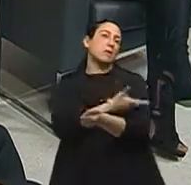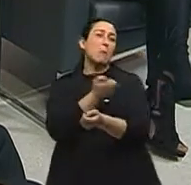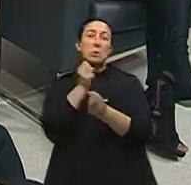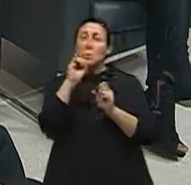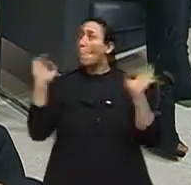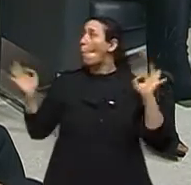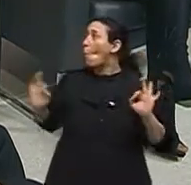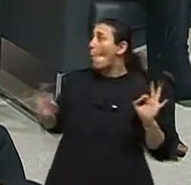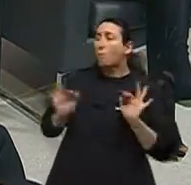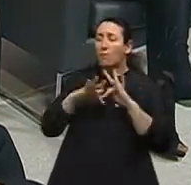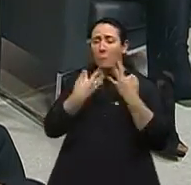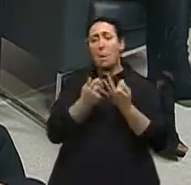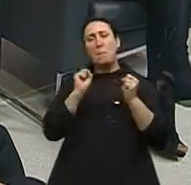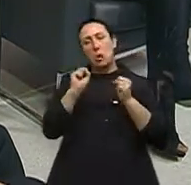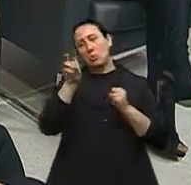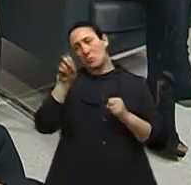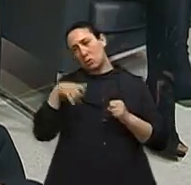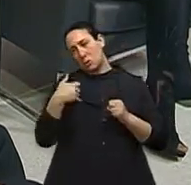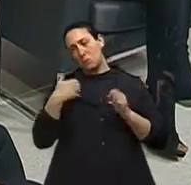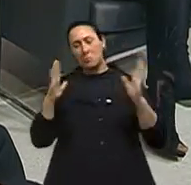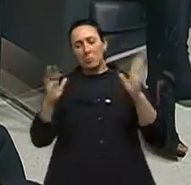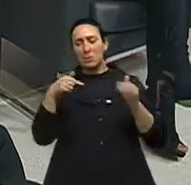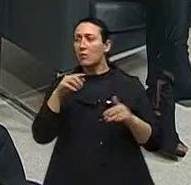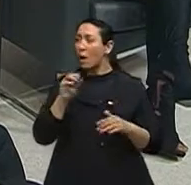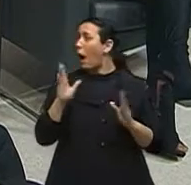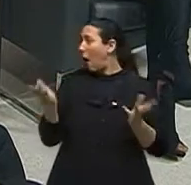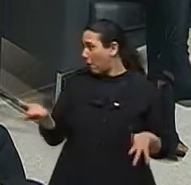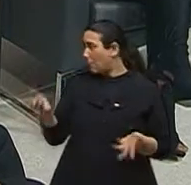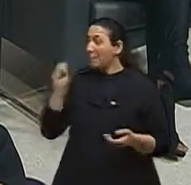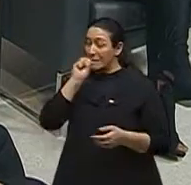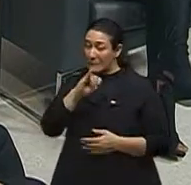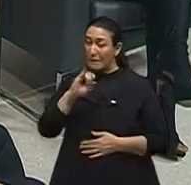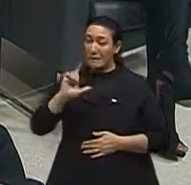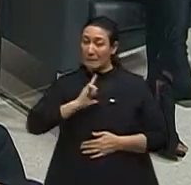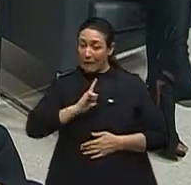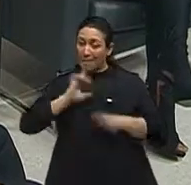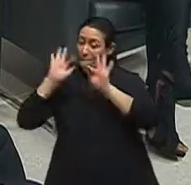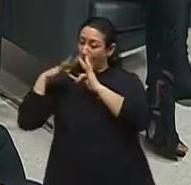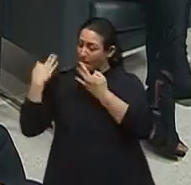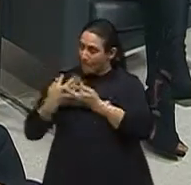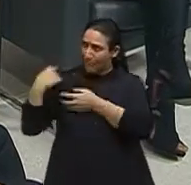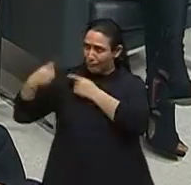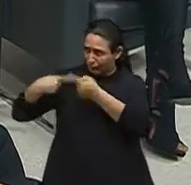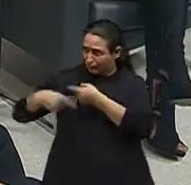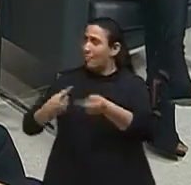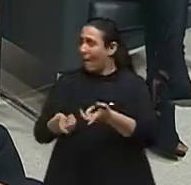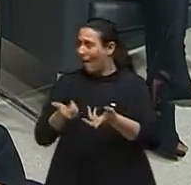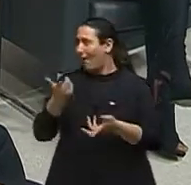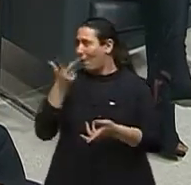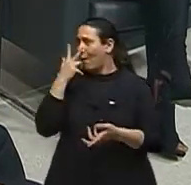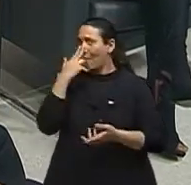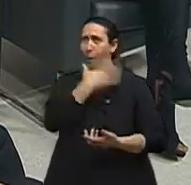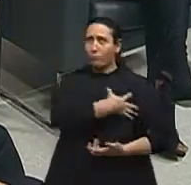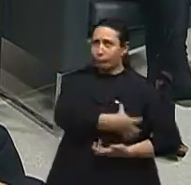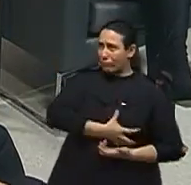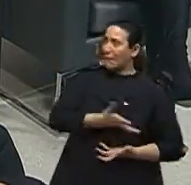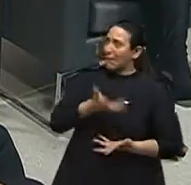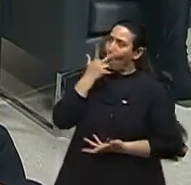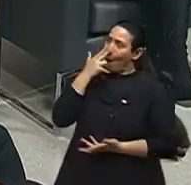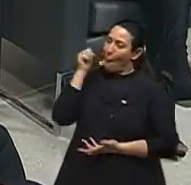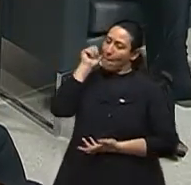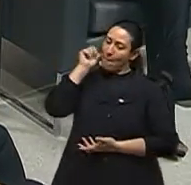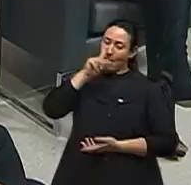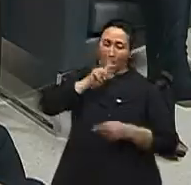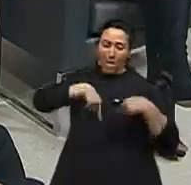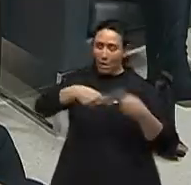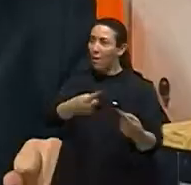questão de que quem teve incidência na família estar está mais propenso não quer dizer que que tenha mas está mais propenso